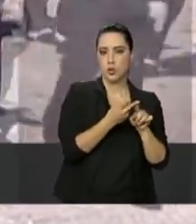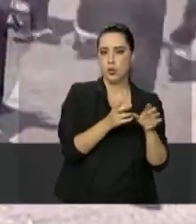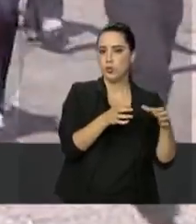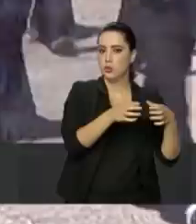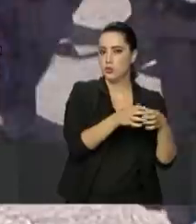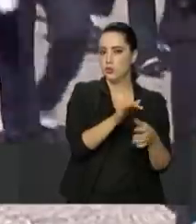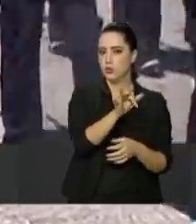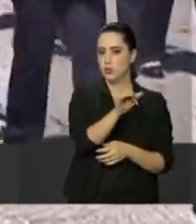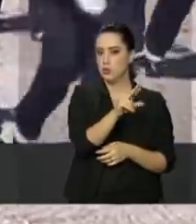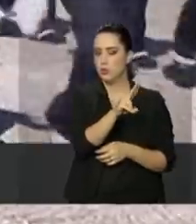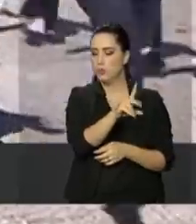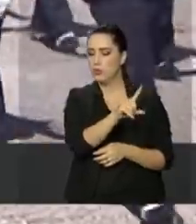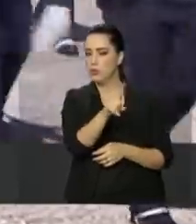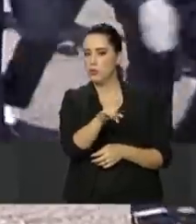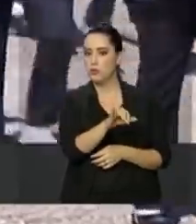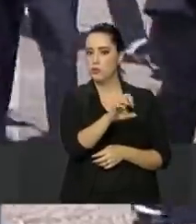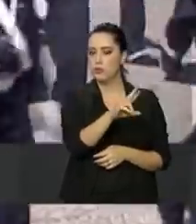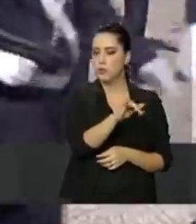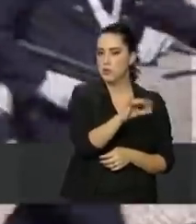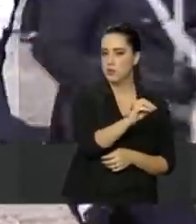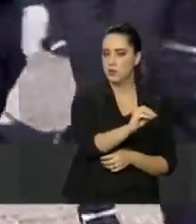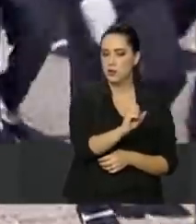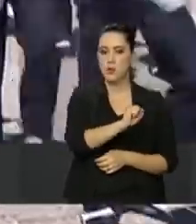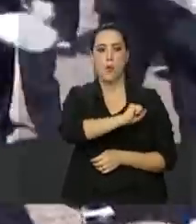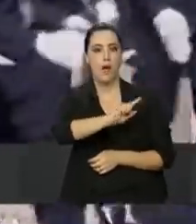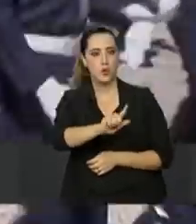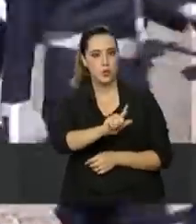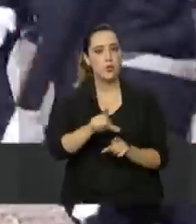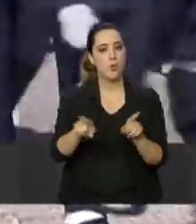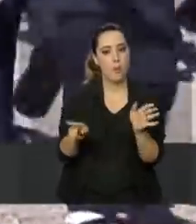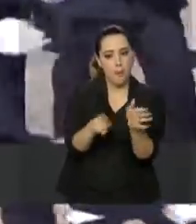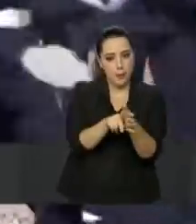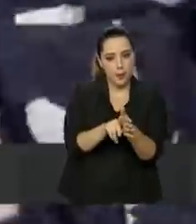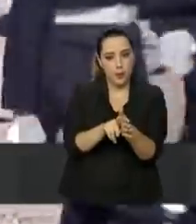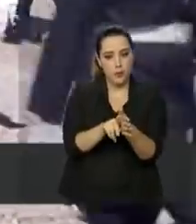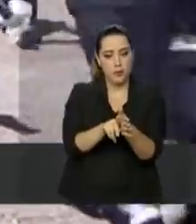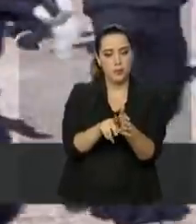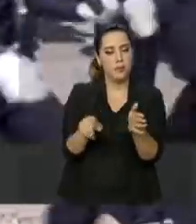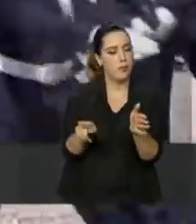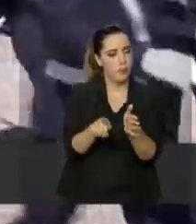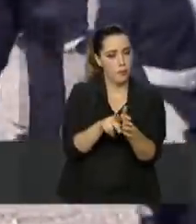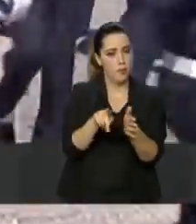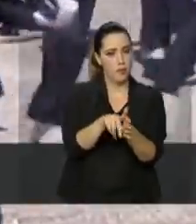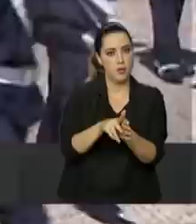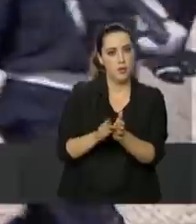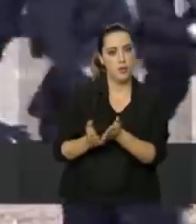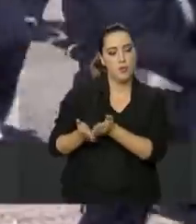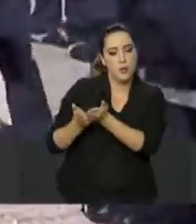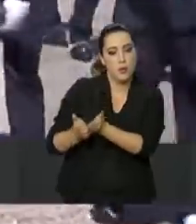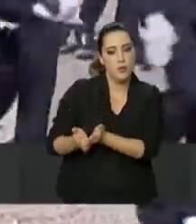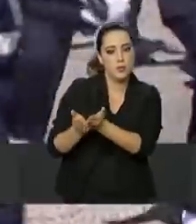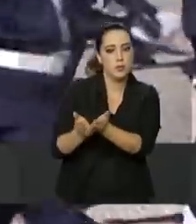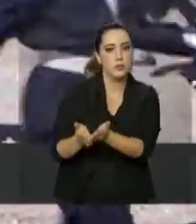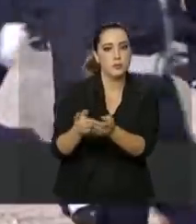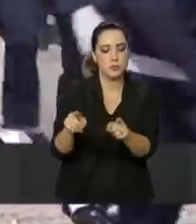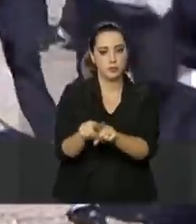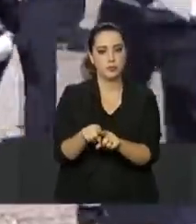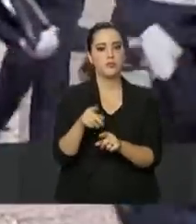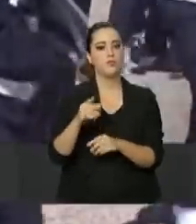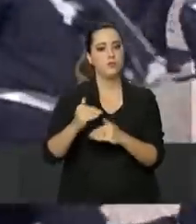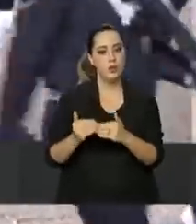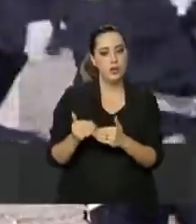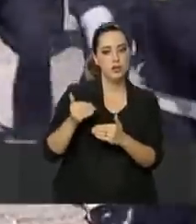nessa cor azul o pelotão de marinheiros desfilando agora, e logo em seguida os dois pelotões